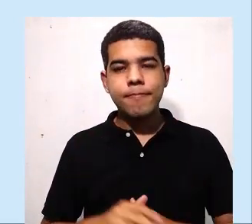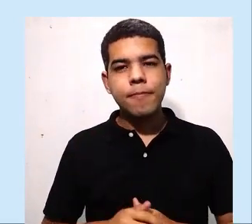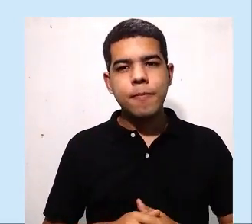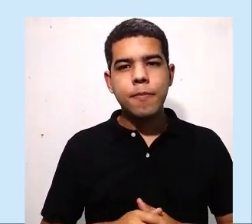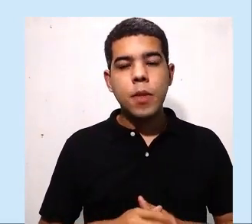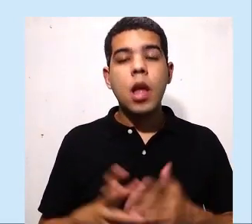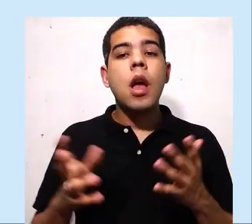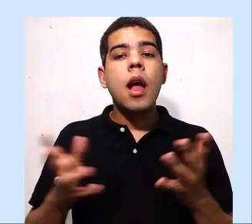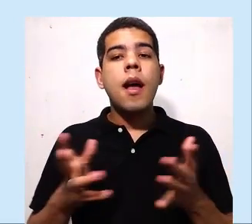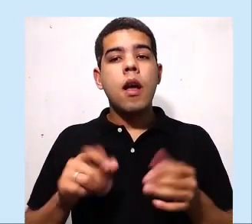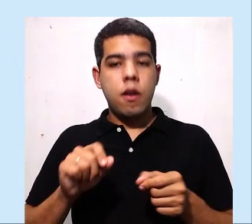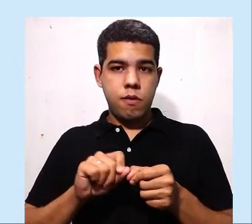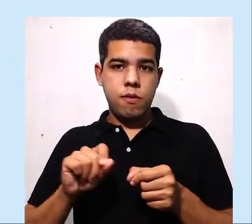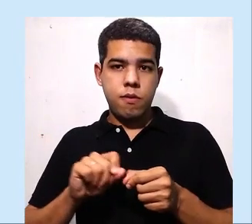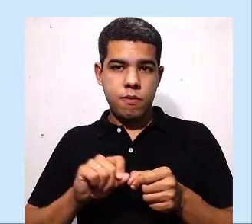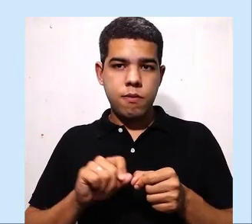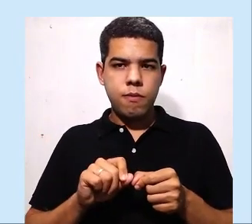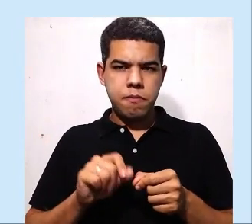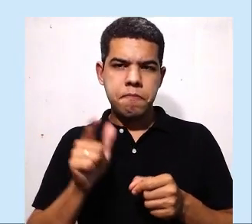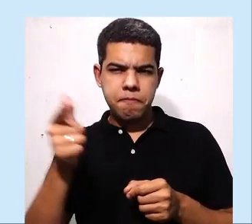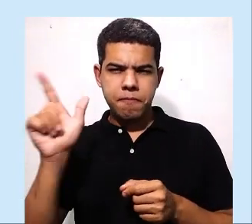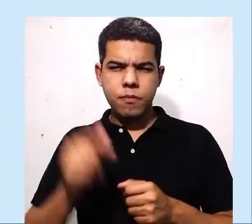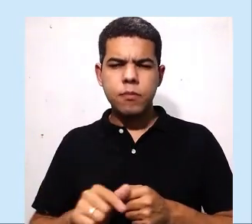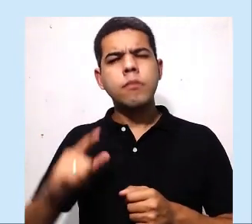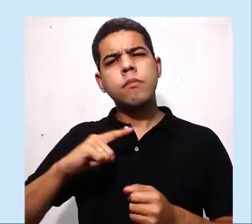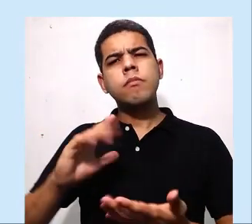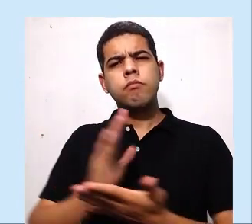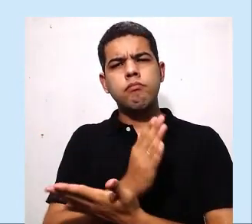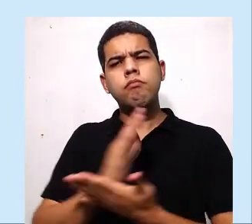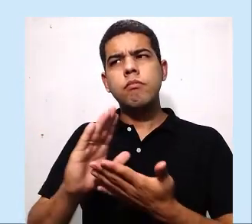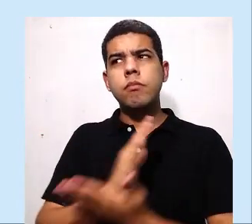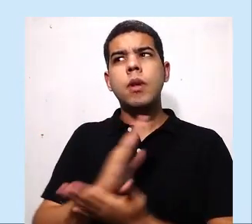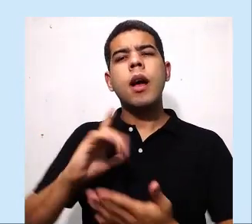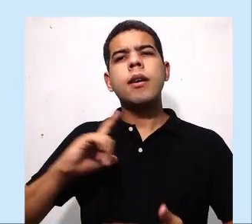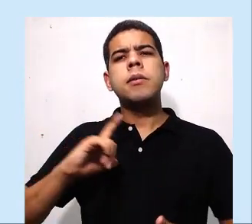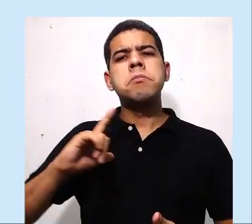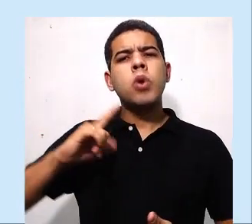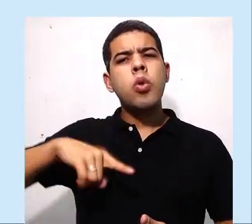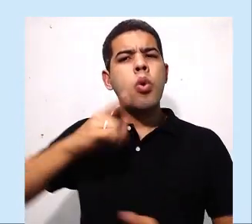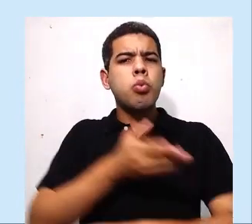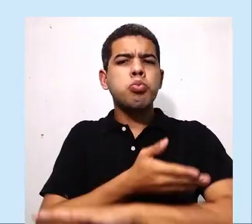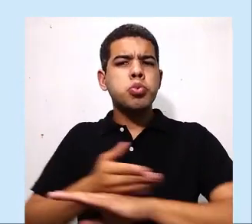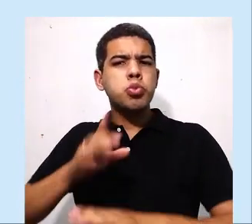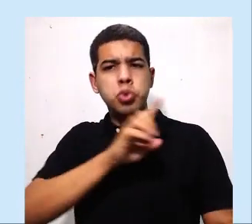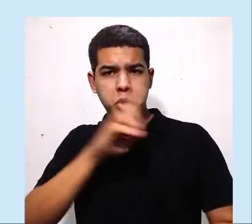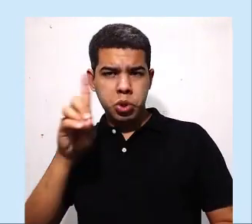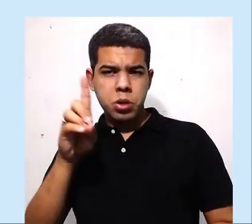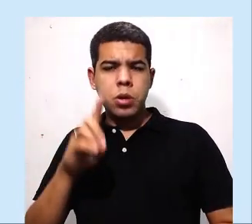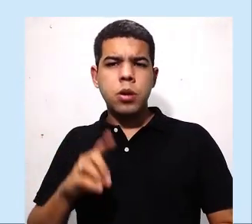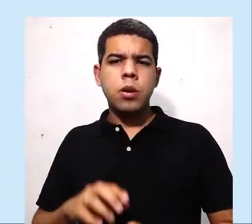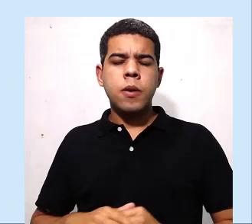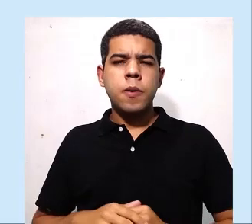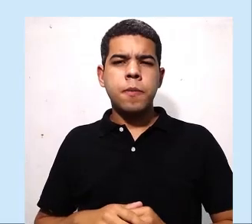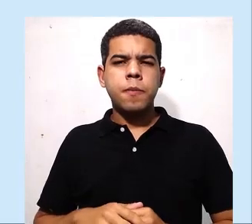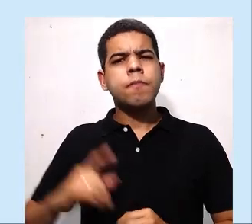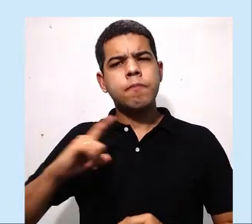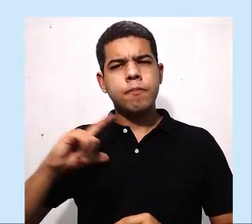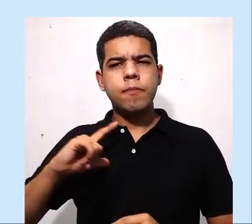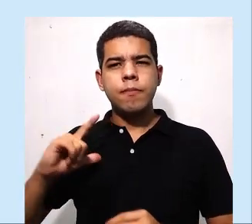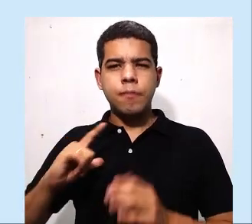do dia a dia onde temos os ângulos. Então, eu peguei essas figurinhas e